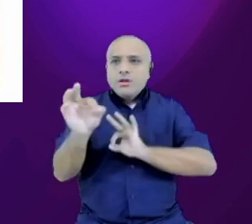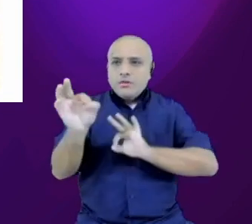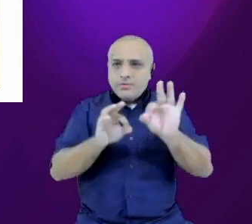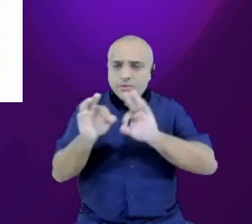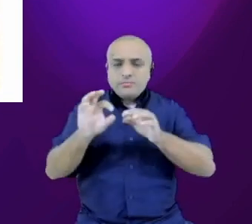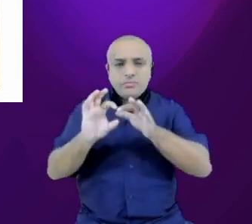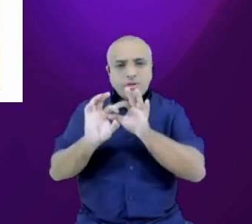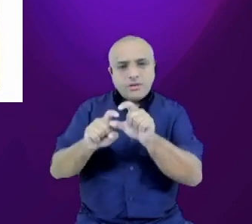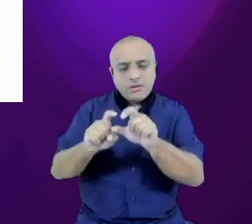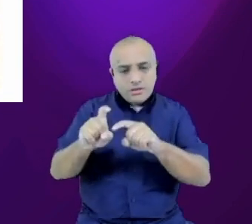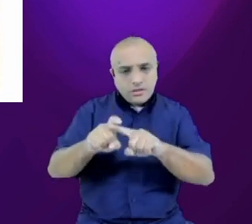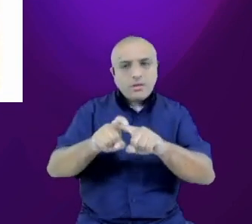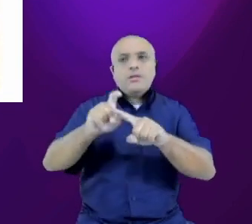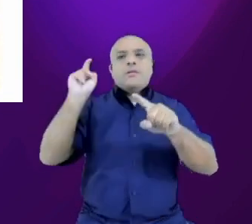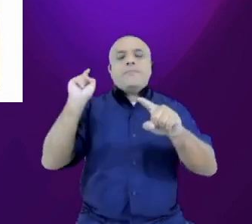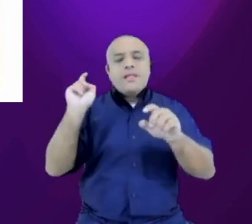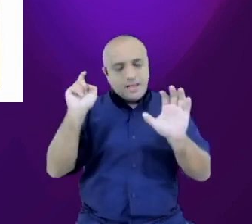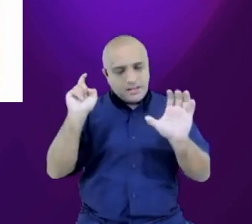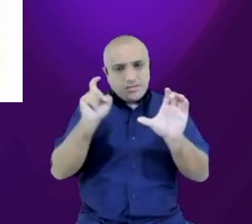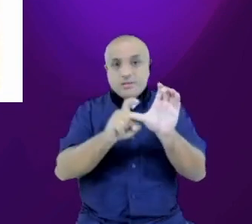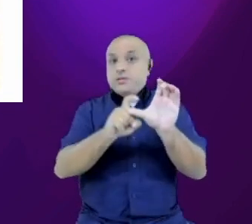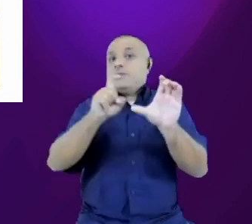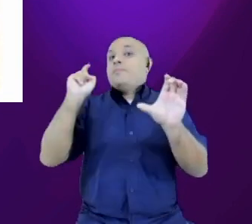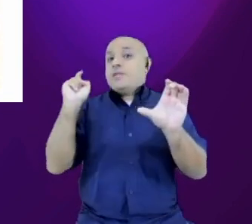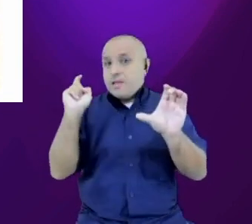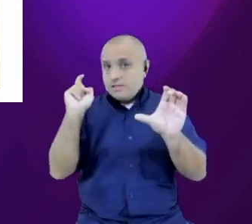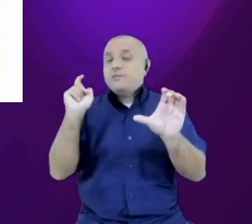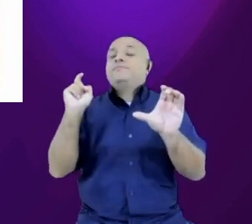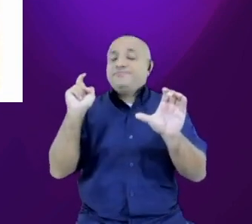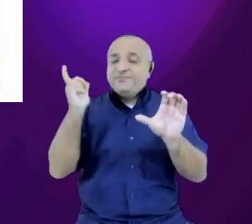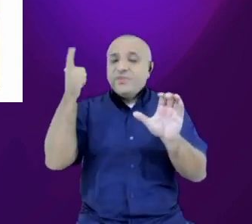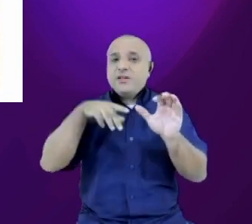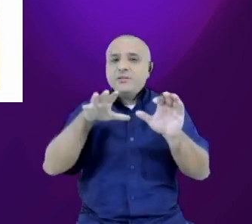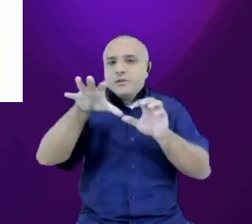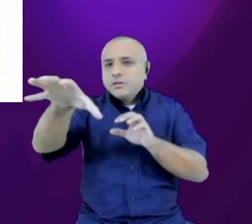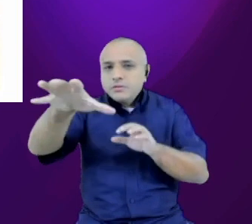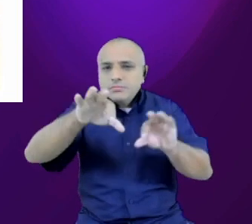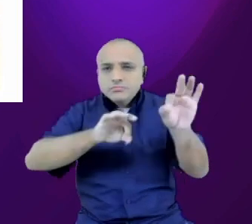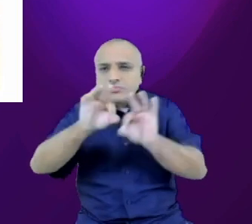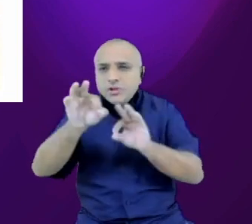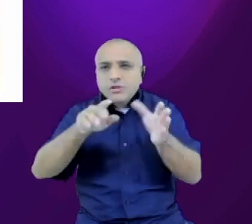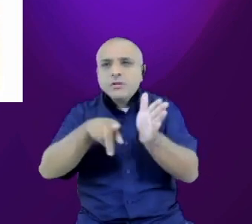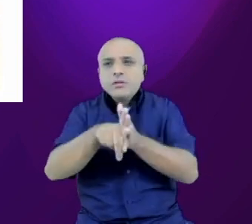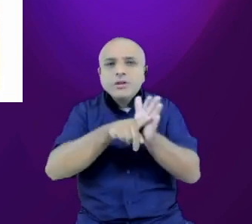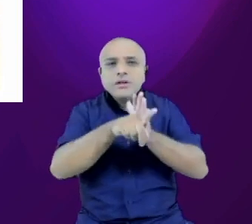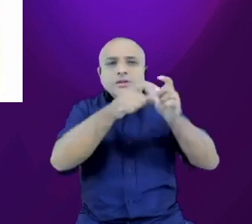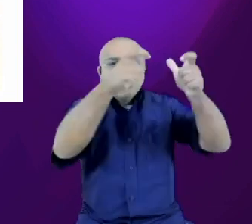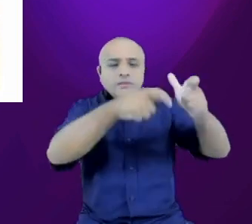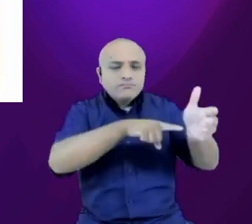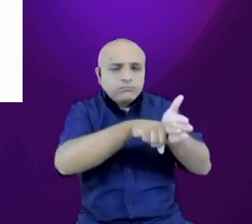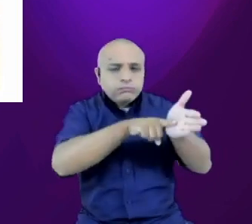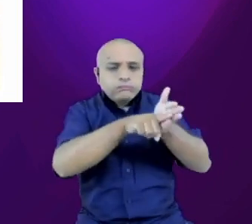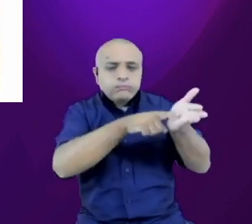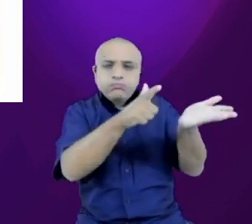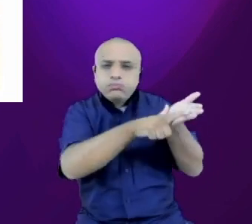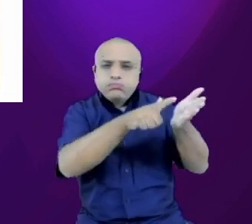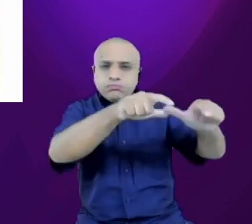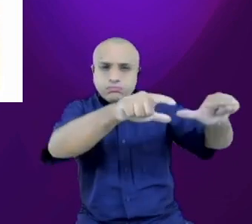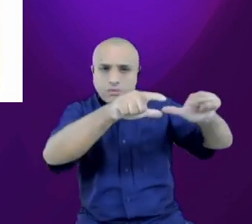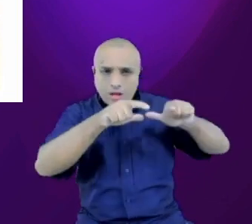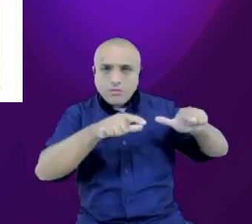Então, a gente começa a fazer uma gestão mais centralizada e usando alguns preceitos da Central de Laudos Especializada nos